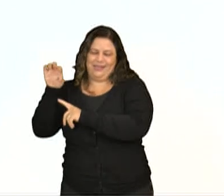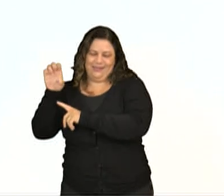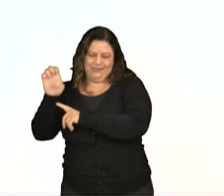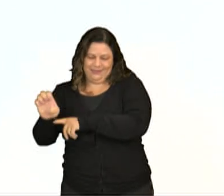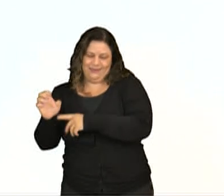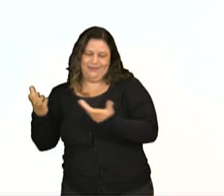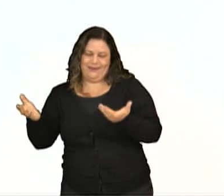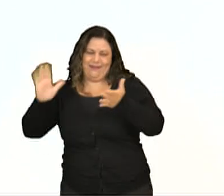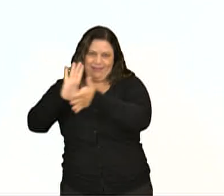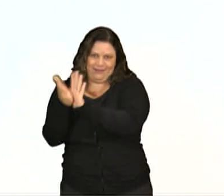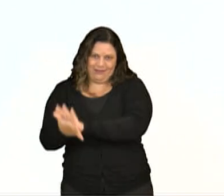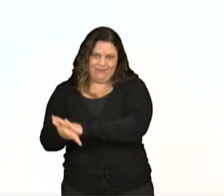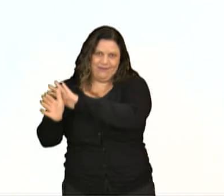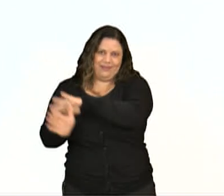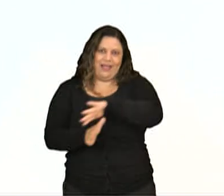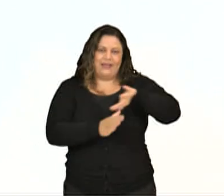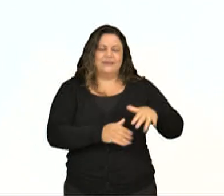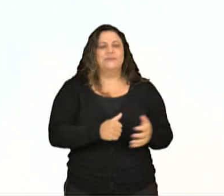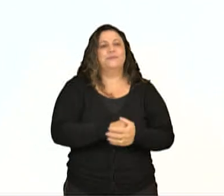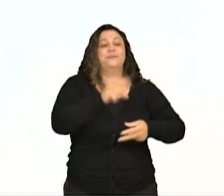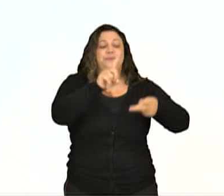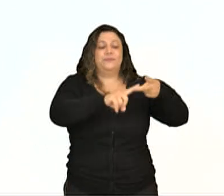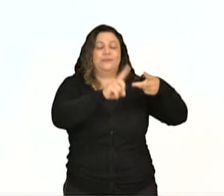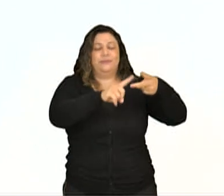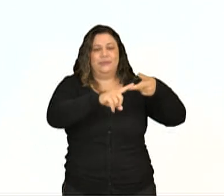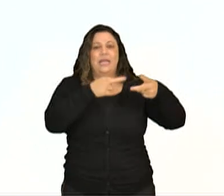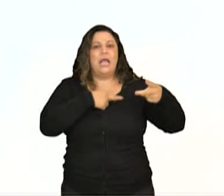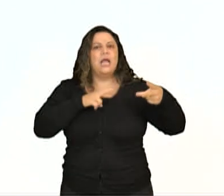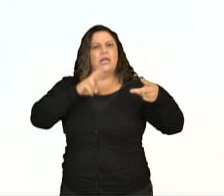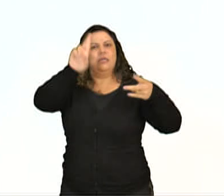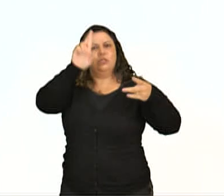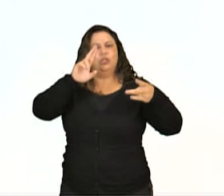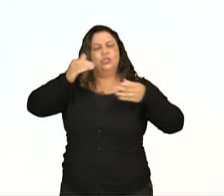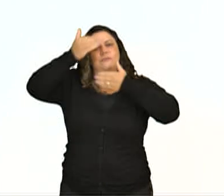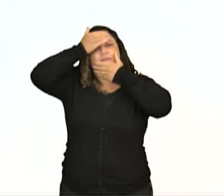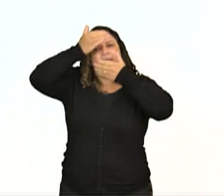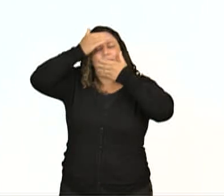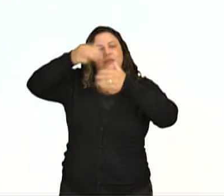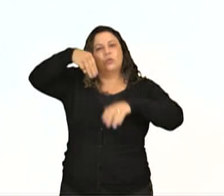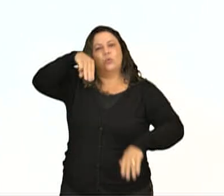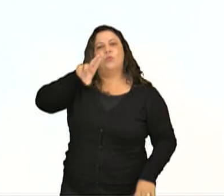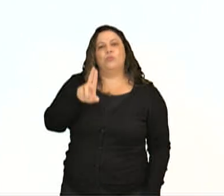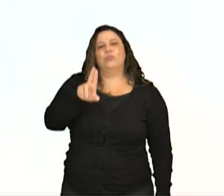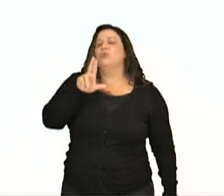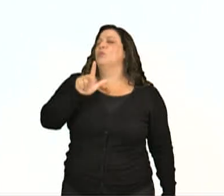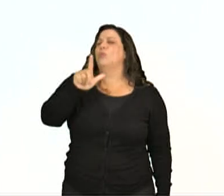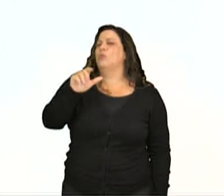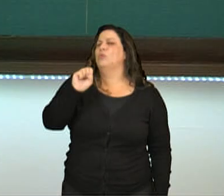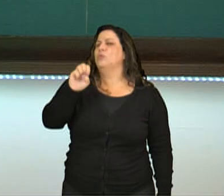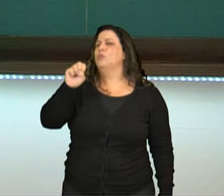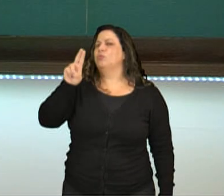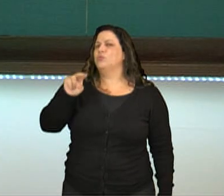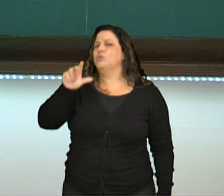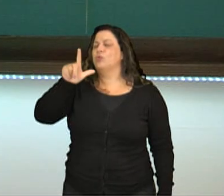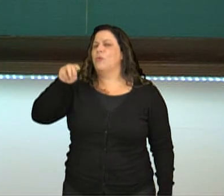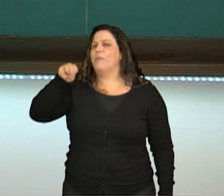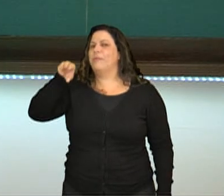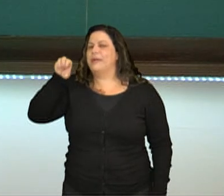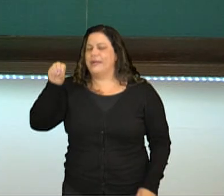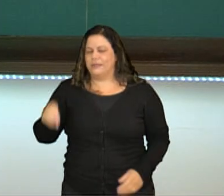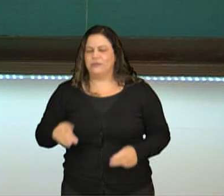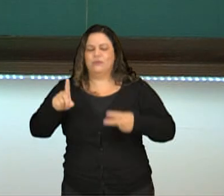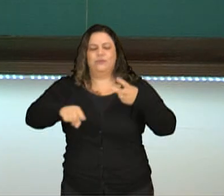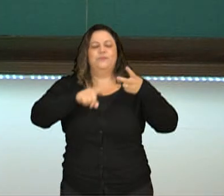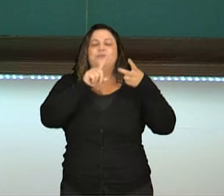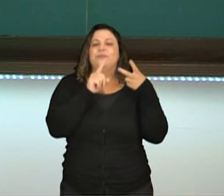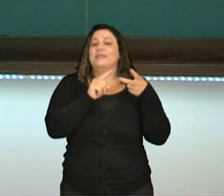Mundial. Segunda questão, religião predominante na Palestina, os muçulmanos. Em Israel, você tem a